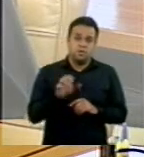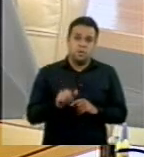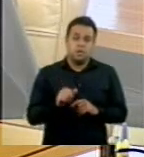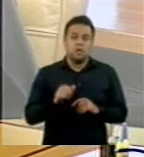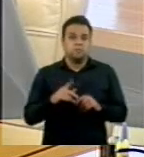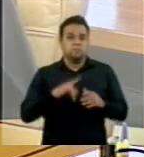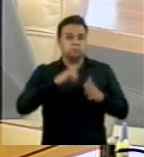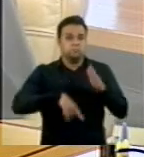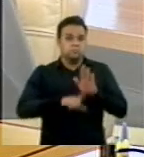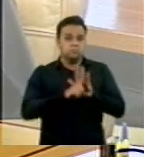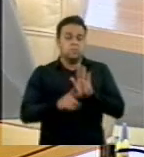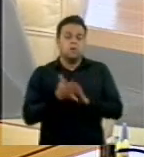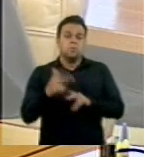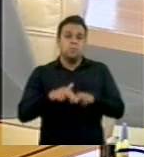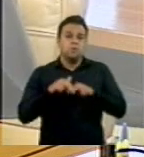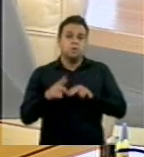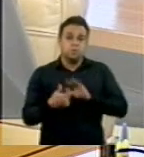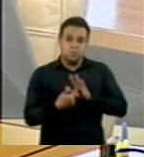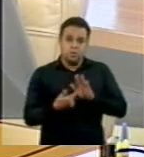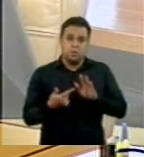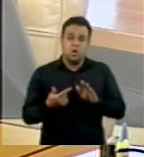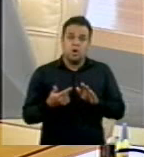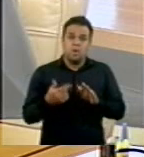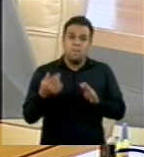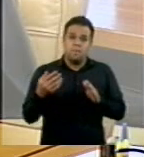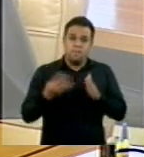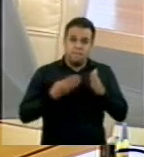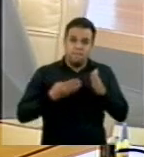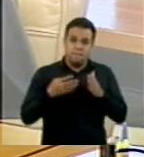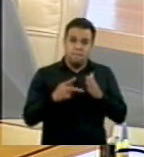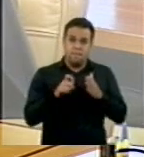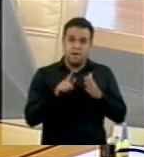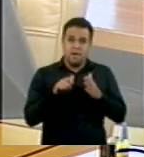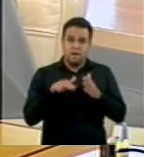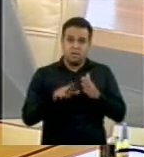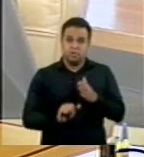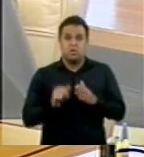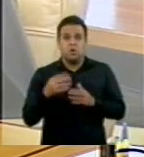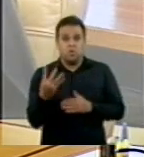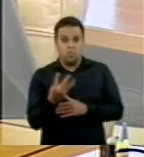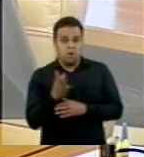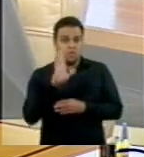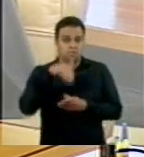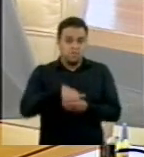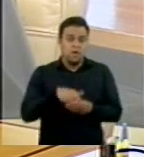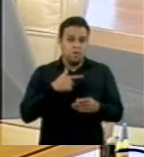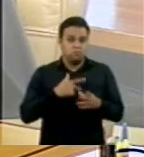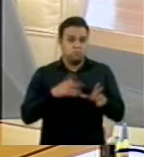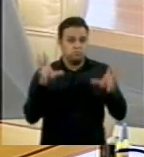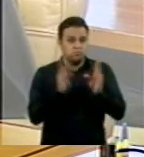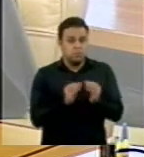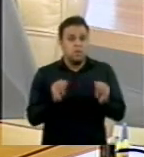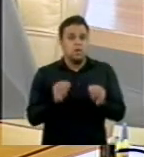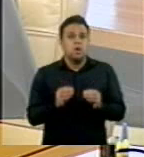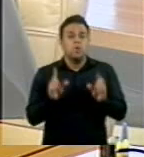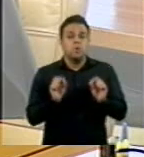Aqui estou a dizer, a partir da página 4 do voto, e como disse, faço uma síntese, que à luz